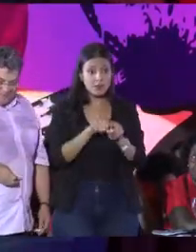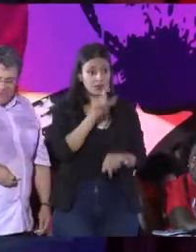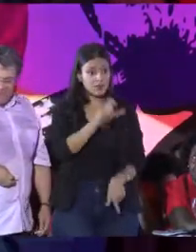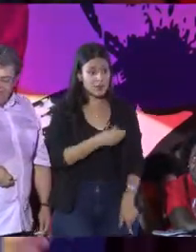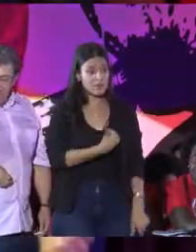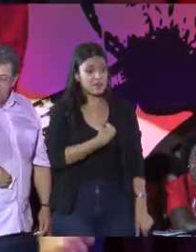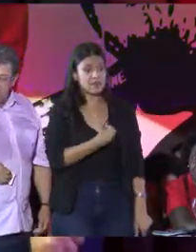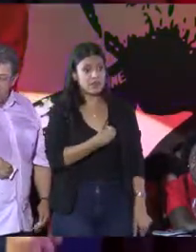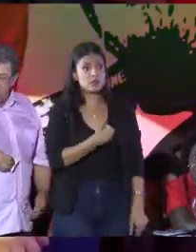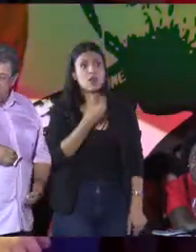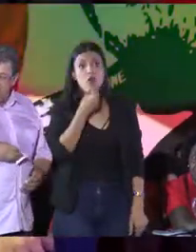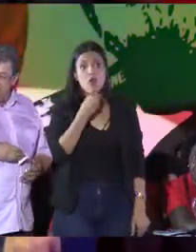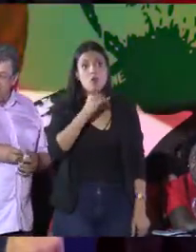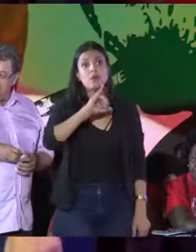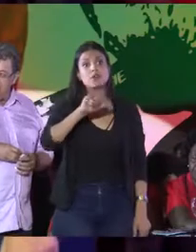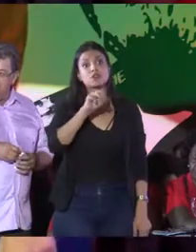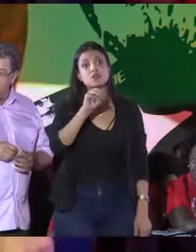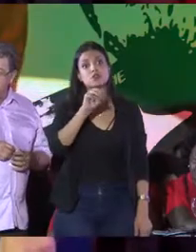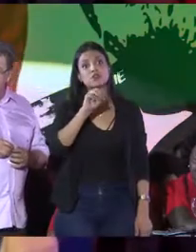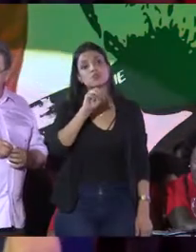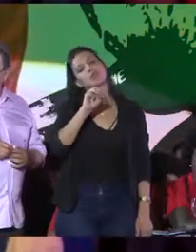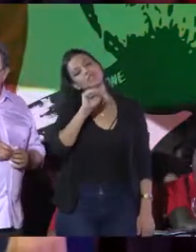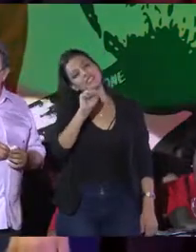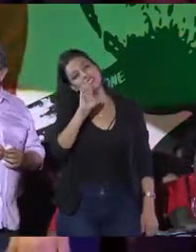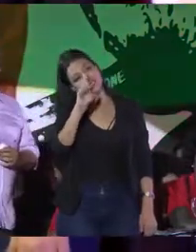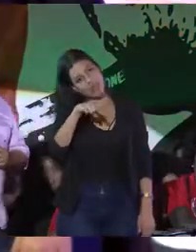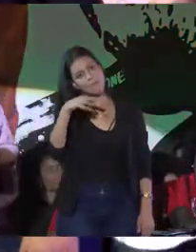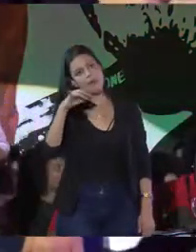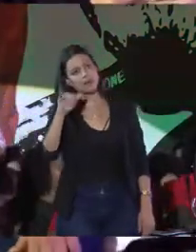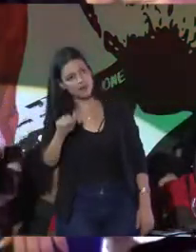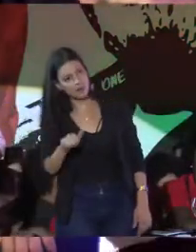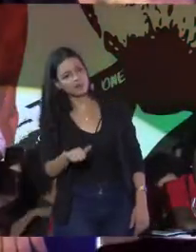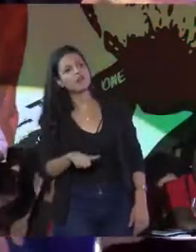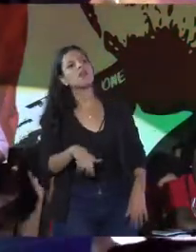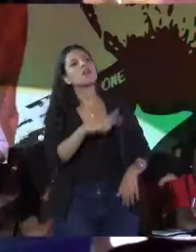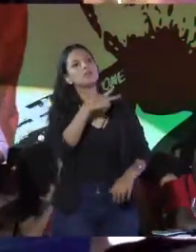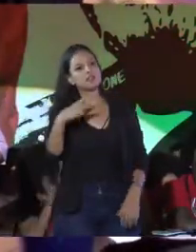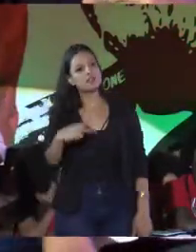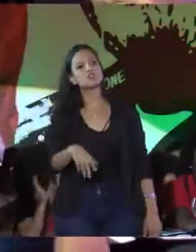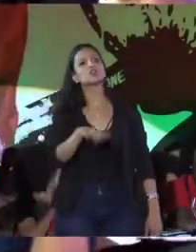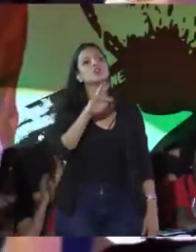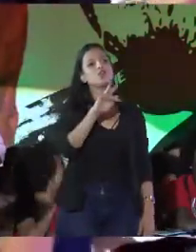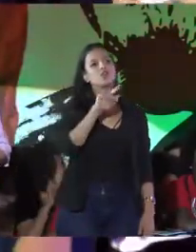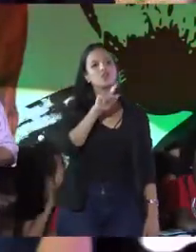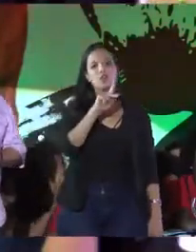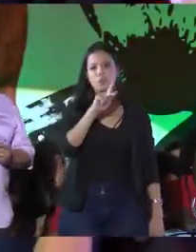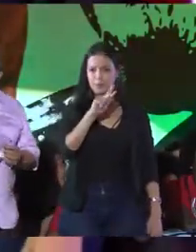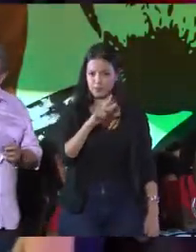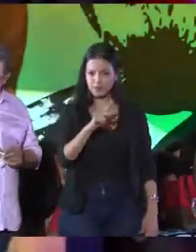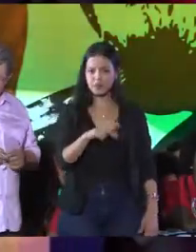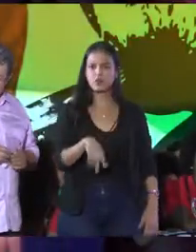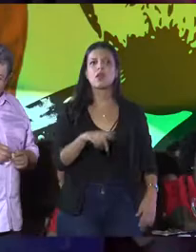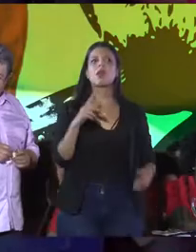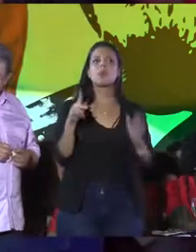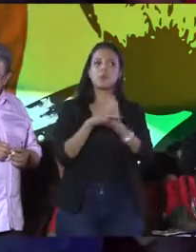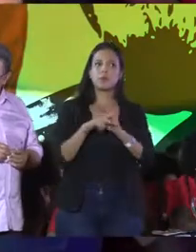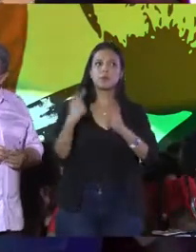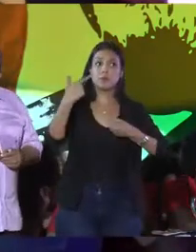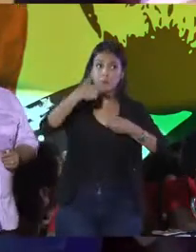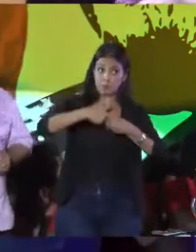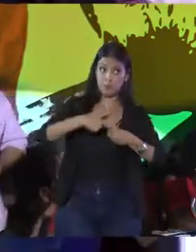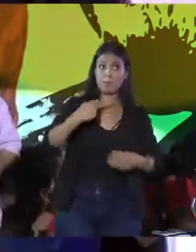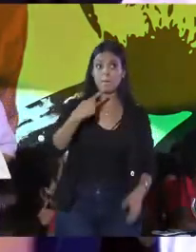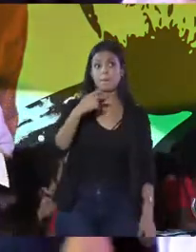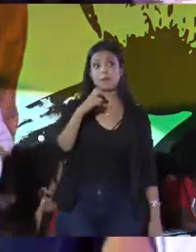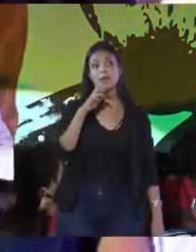nosso companheiro Zé Maria, presidente da FUP, Federação Única dos Petroleiros, que defende a Petrobras há tantos anos,